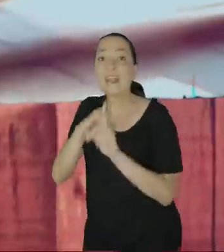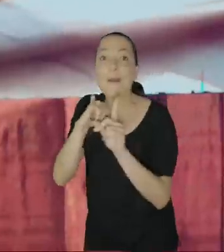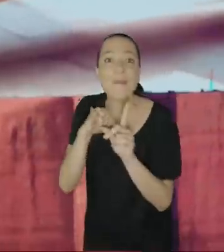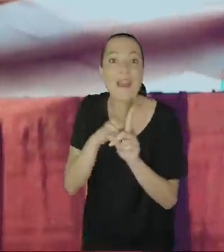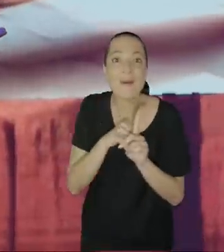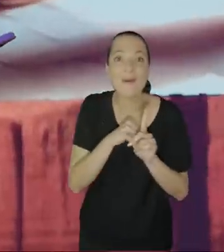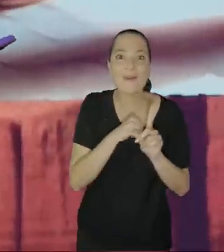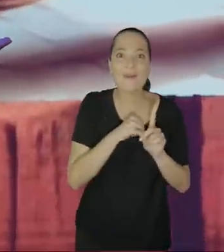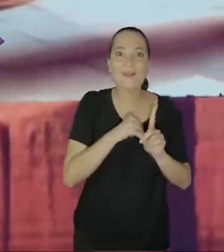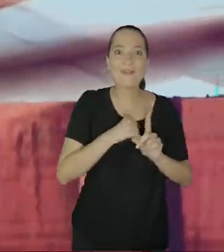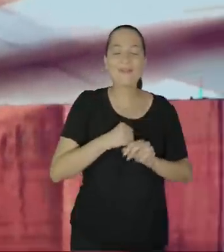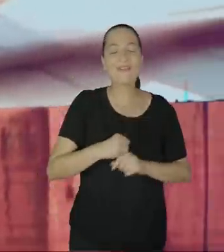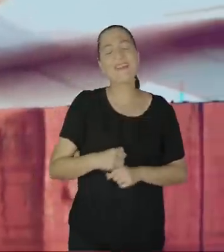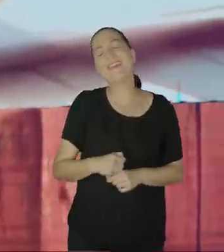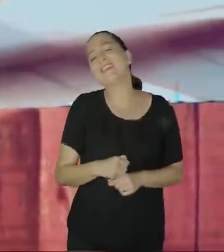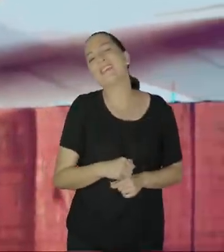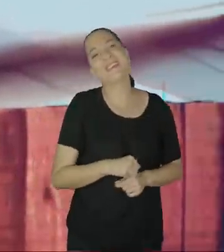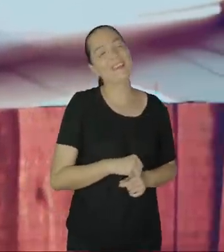Isabel!